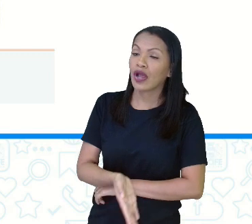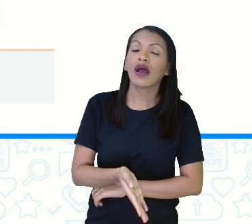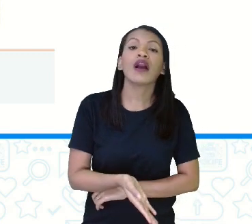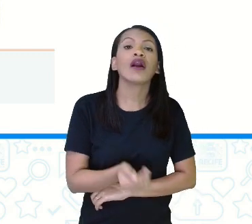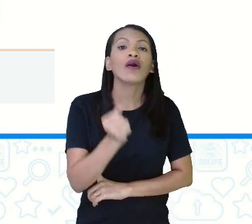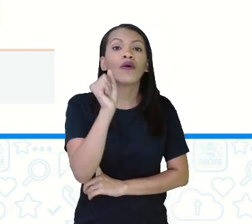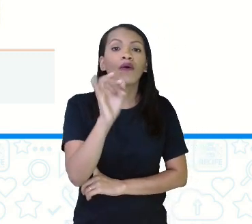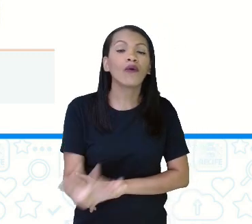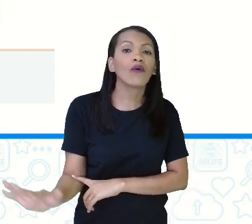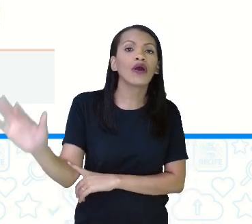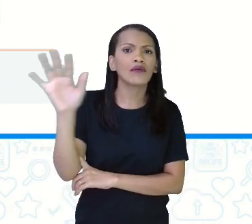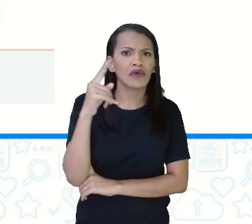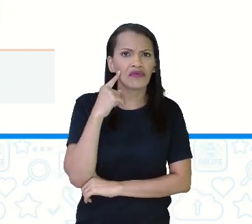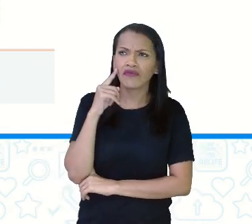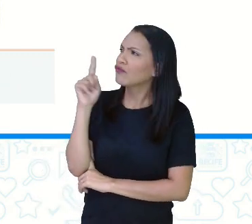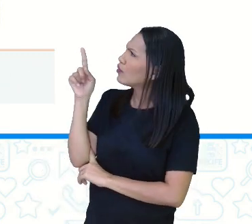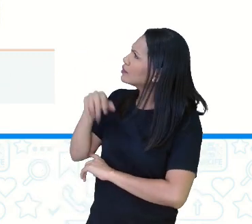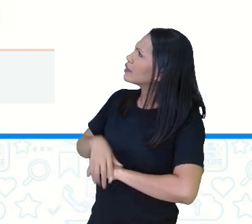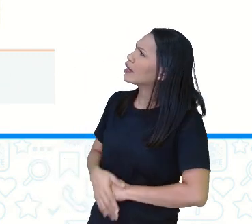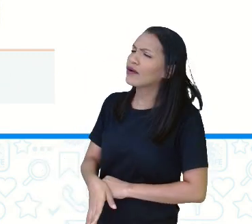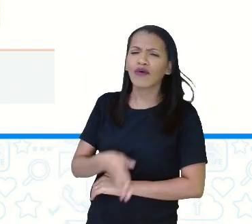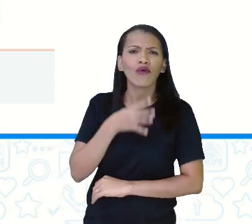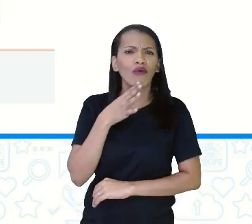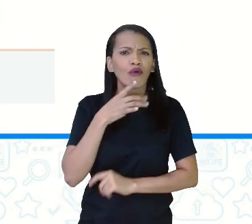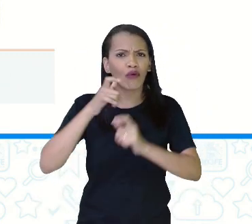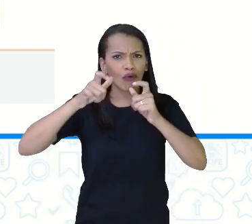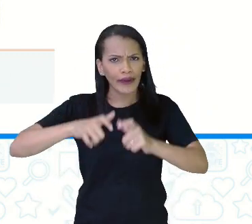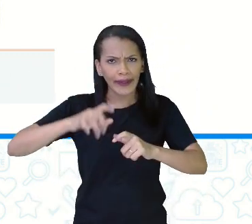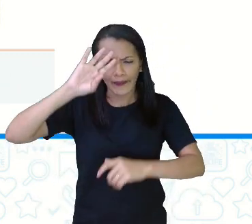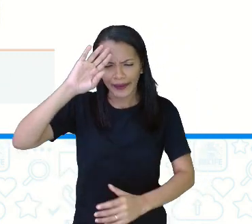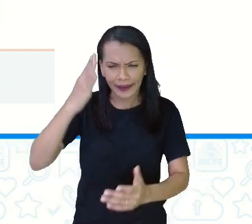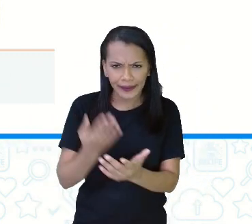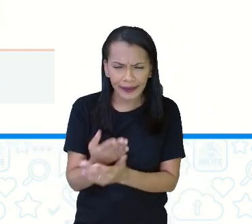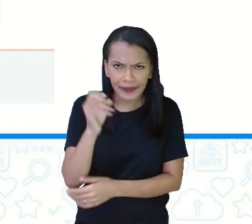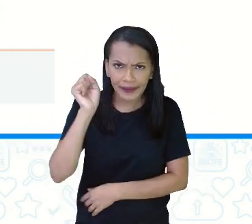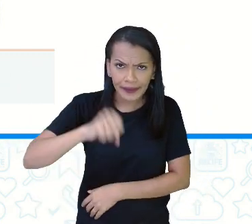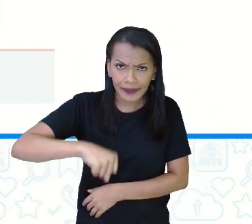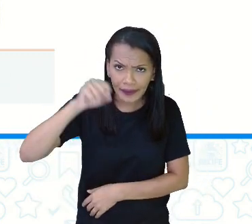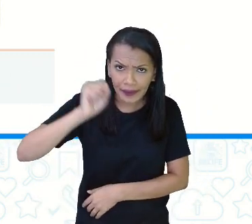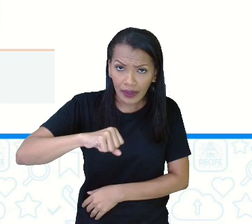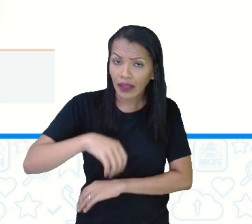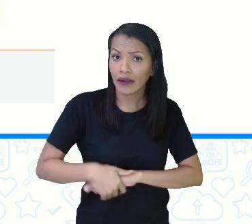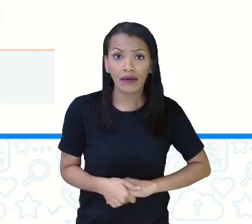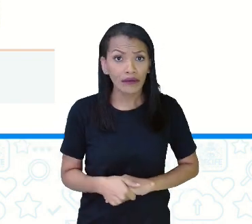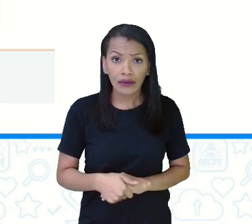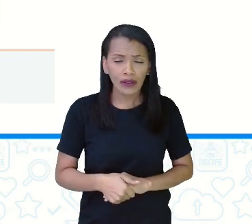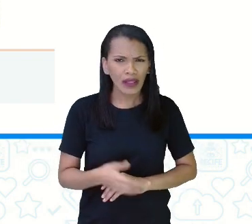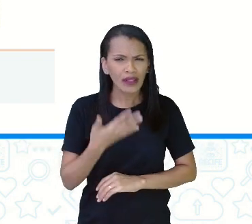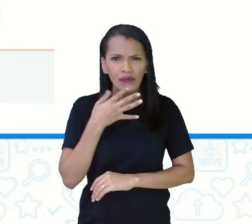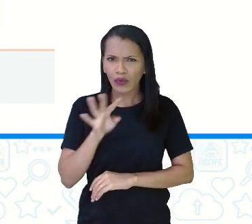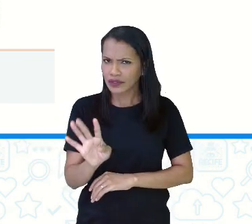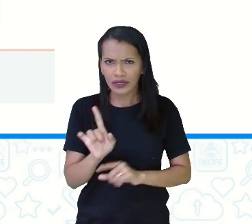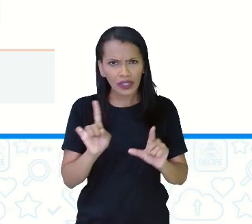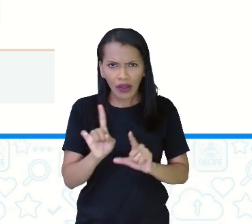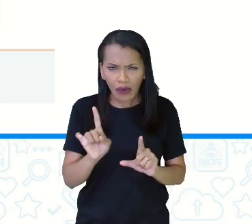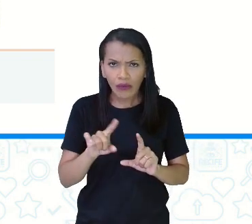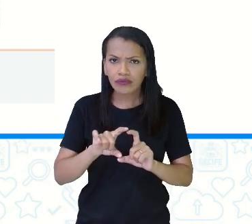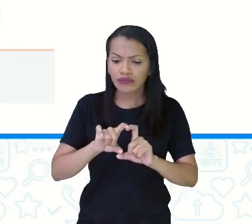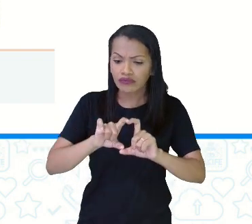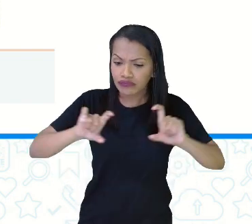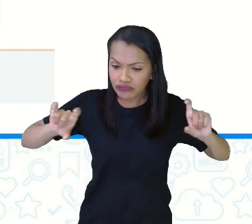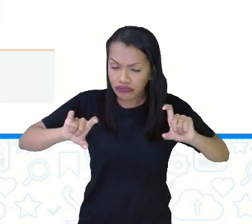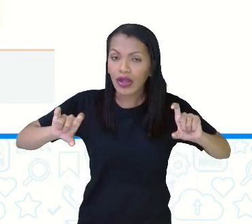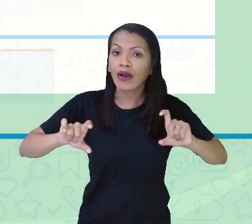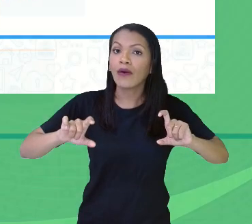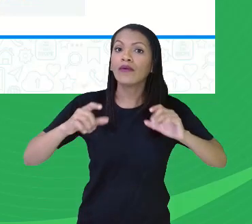Você conhece esse lugar? Eu acredito que sim. Caso não conheça, embaixo já tem o título.